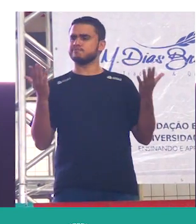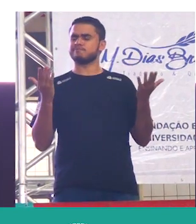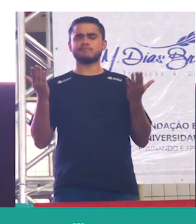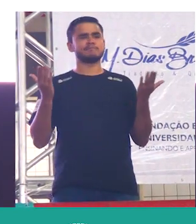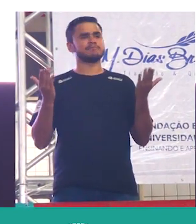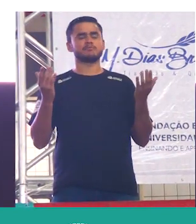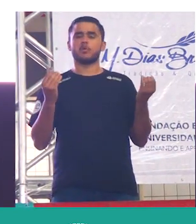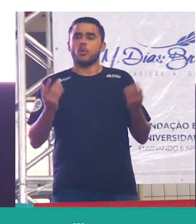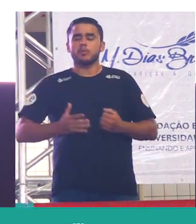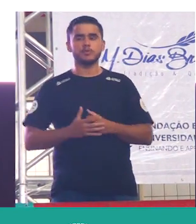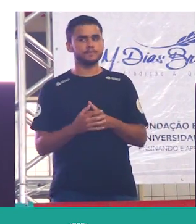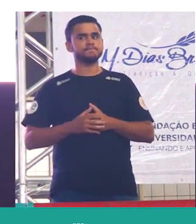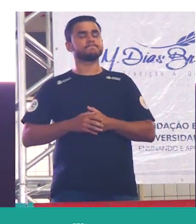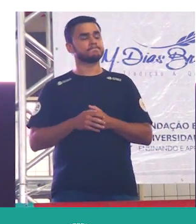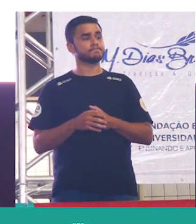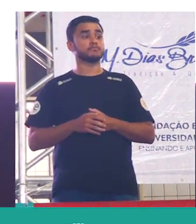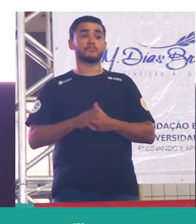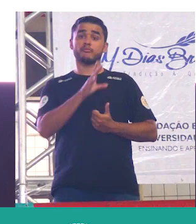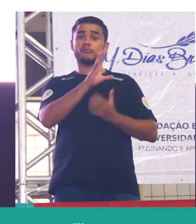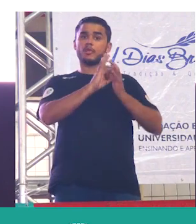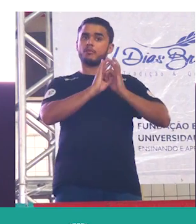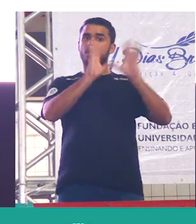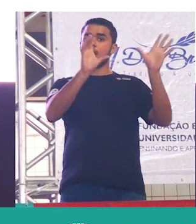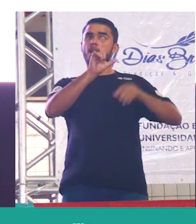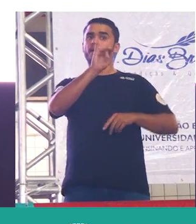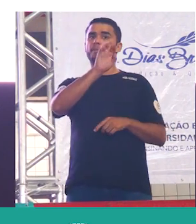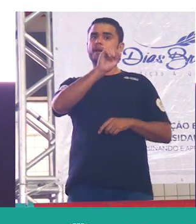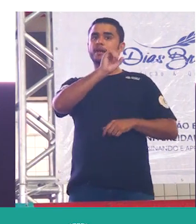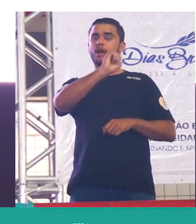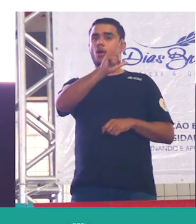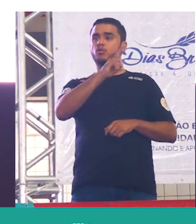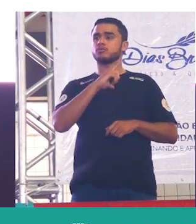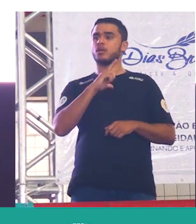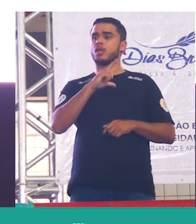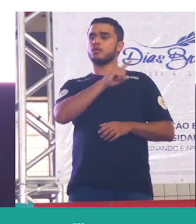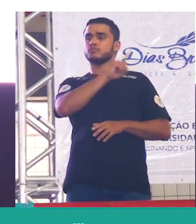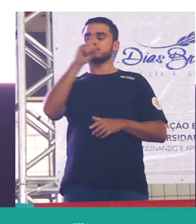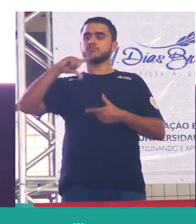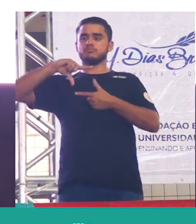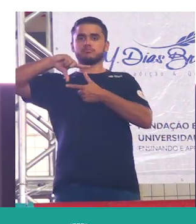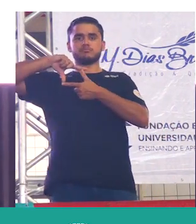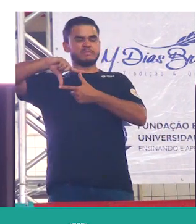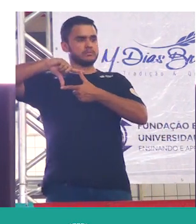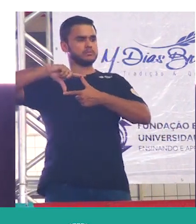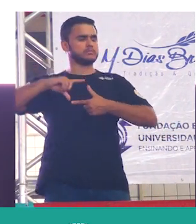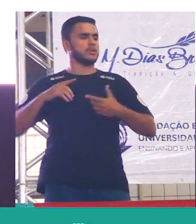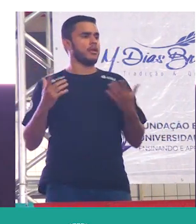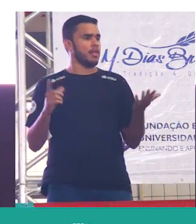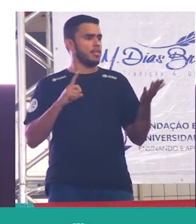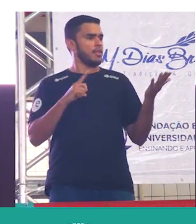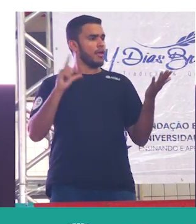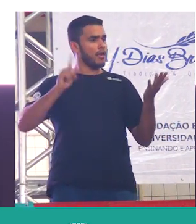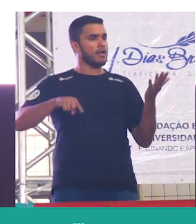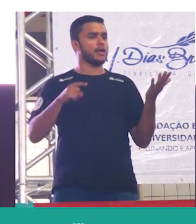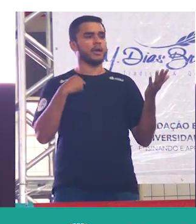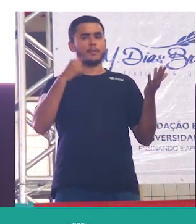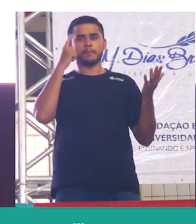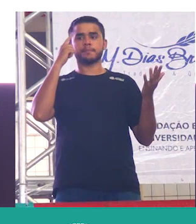contradição. Por que que eu falo que ele era liberal? Porque ele surge no momento em que o país estava